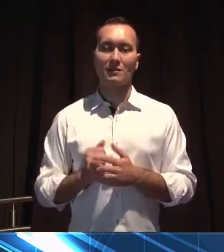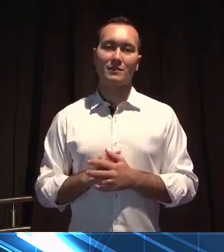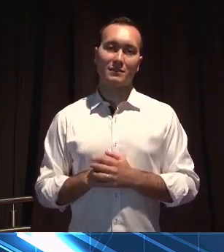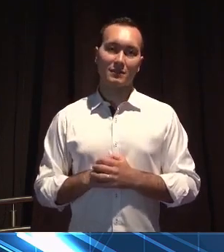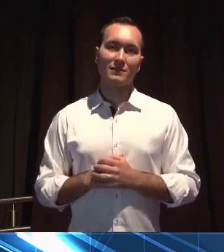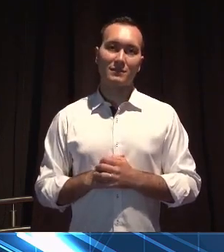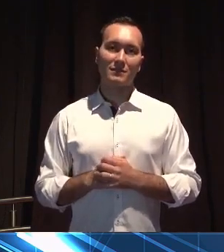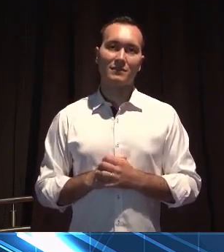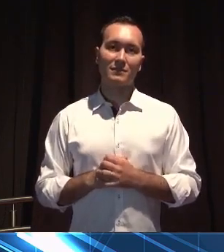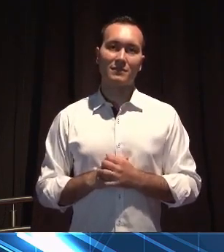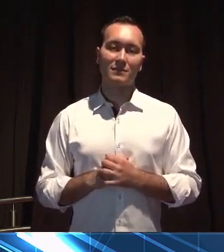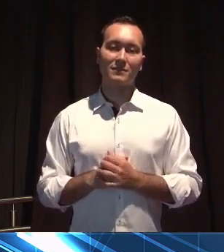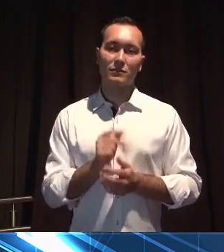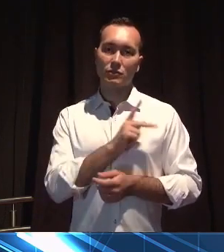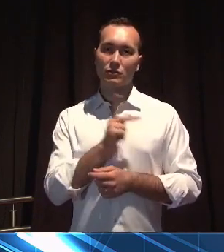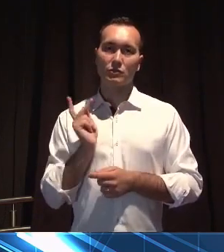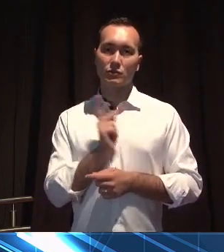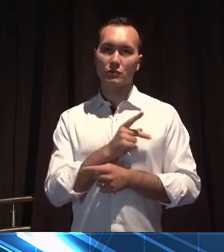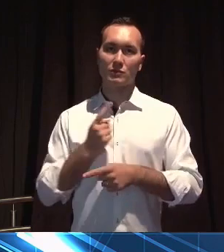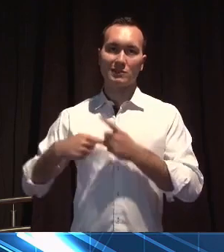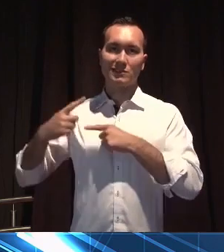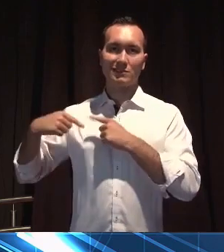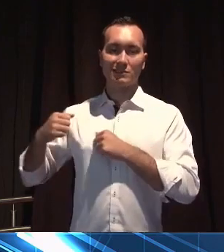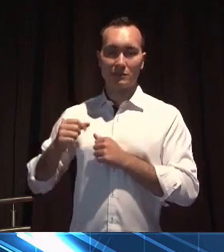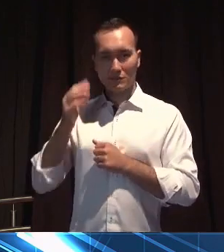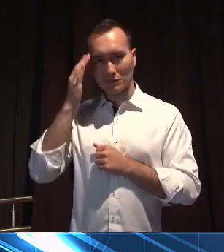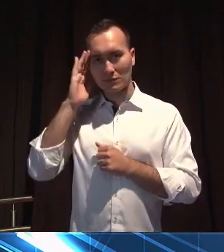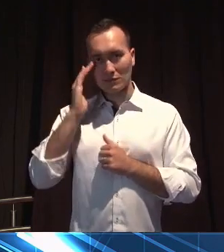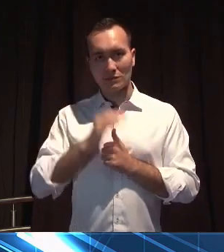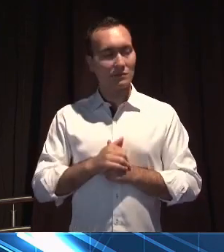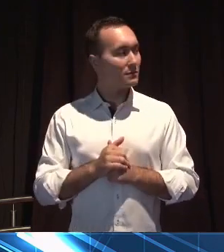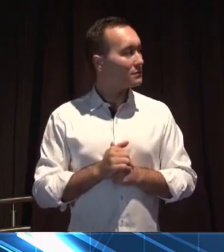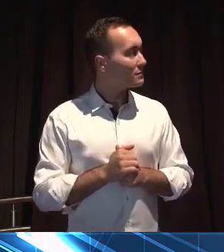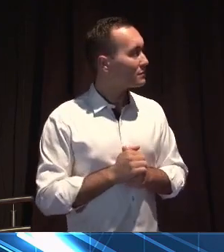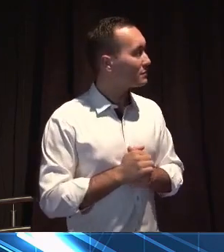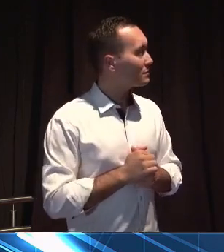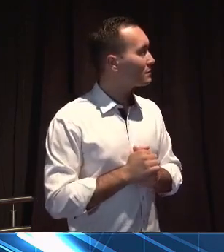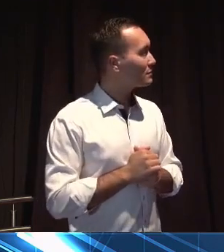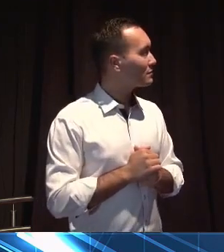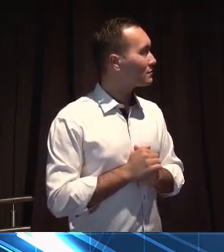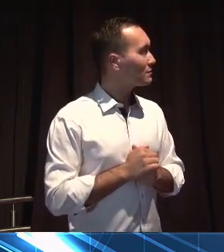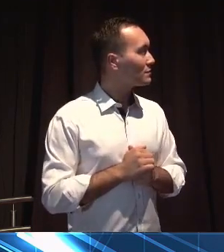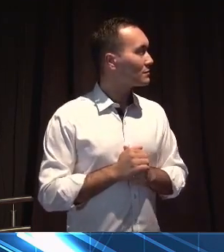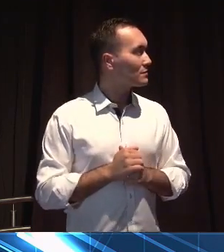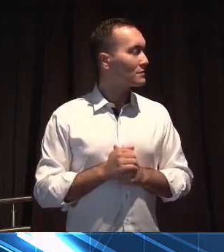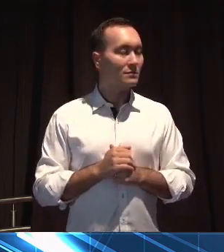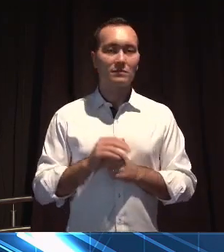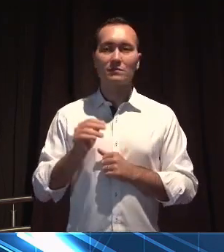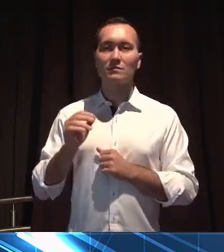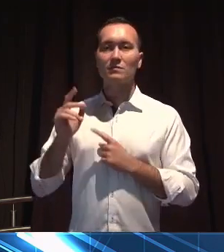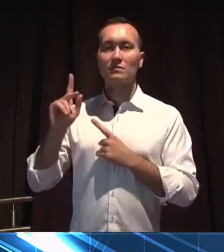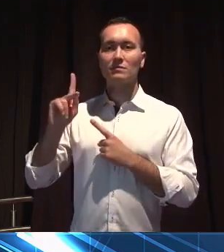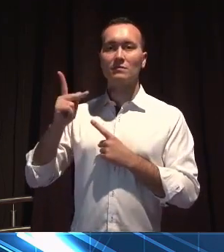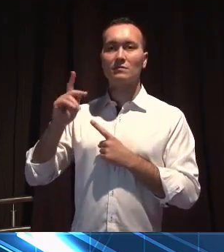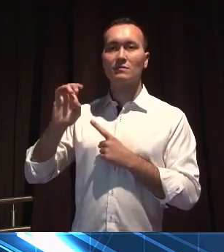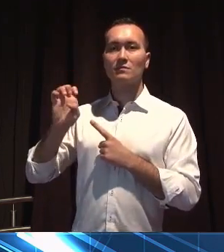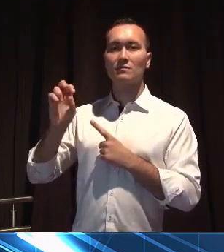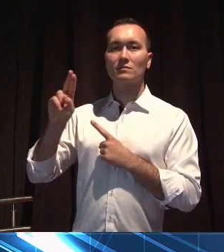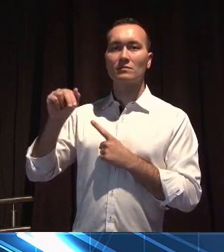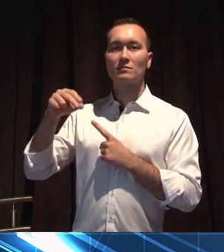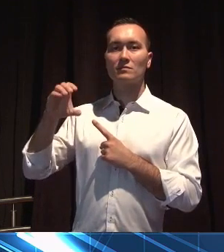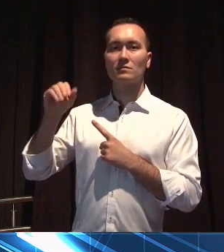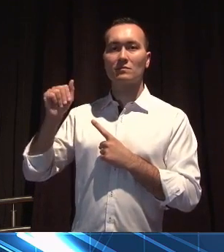pessoal são técnicas milenares aí de você proibirança na verdade tipo você não deveria usar a herança ou deve usar muito pouco